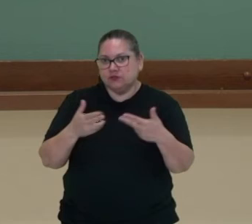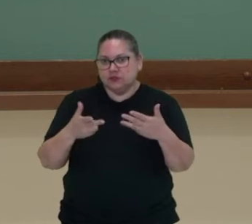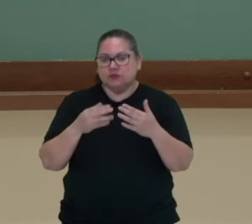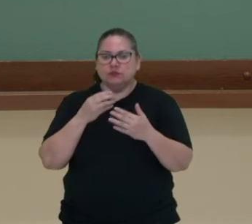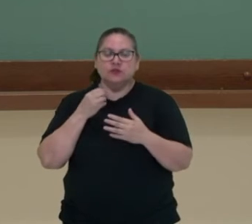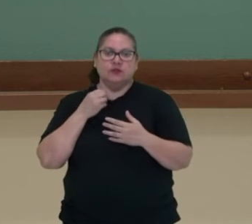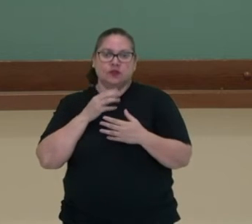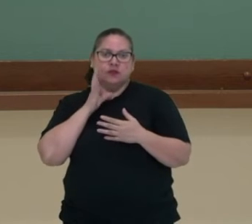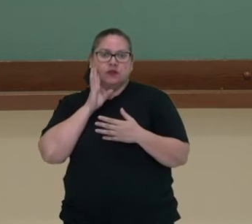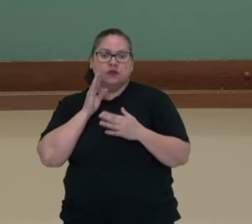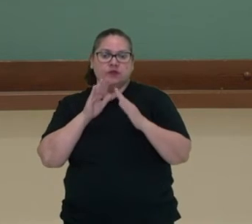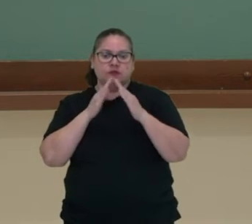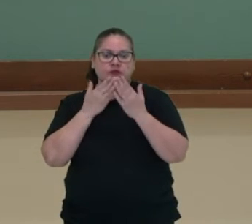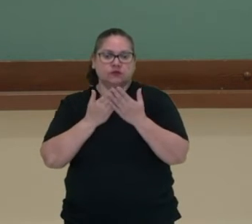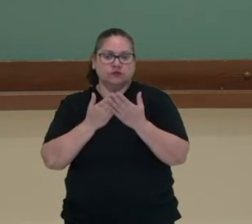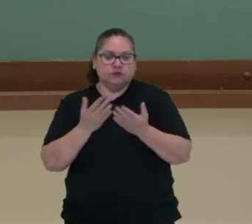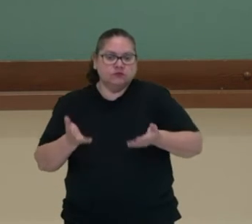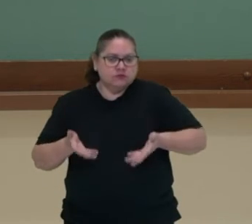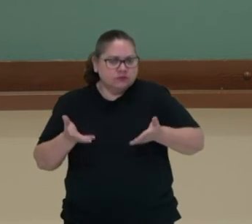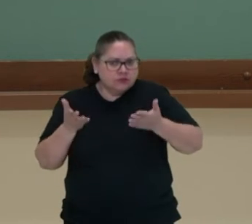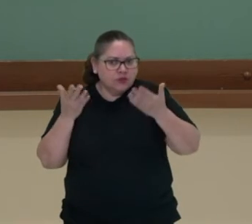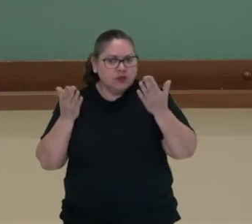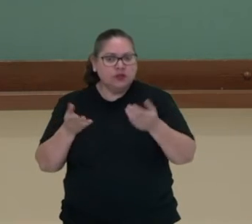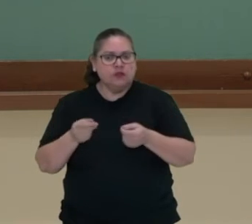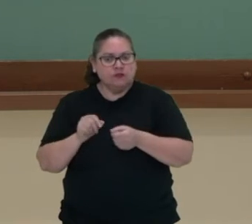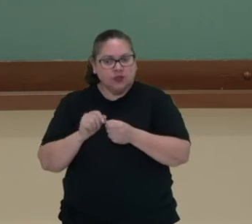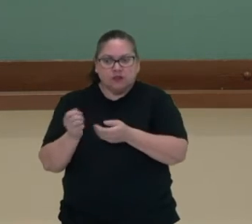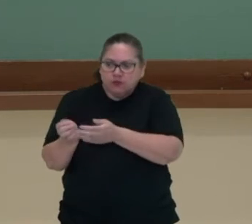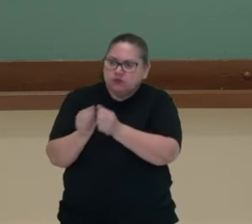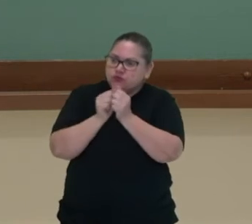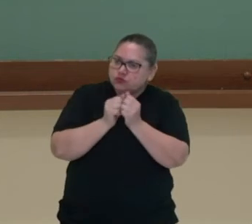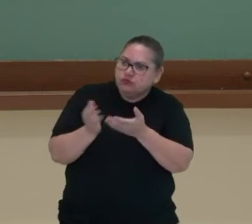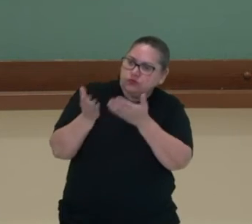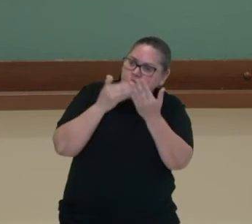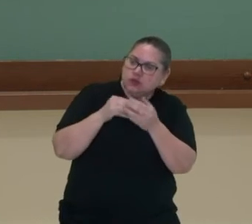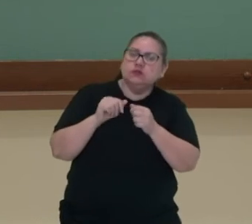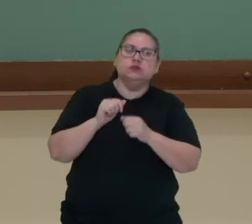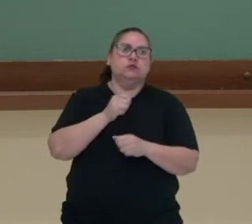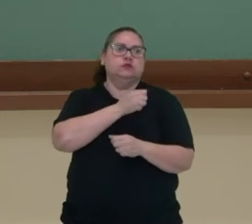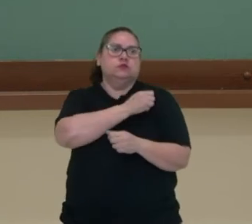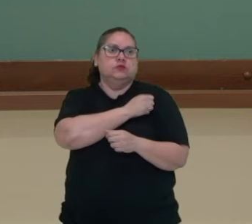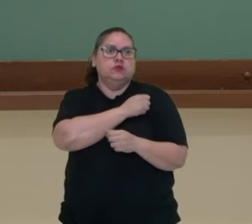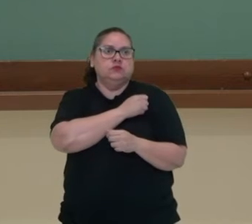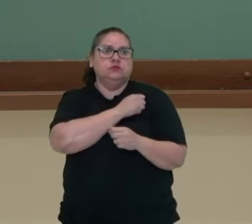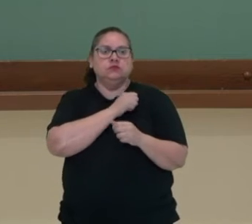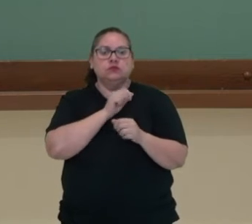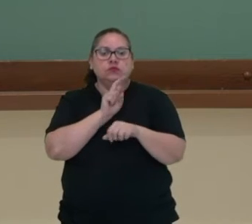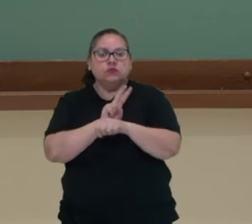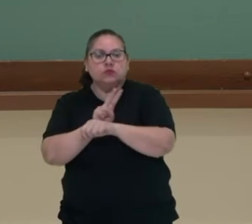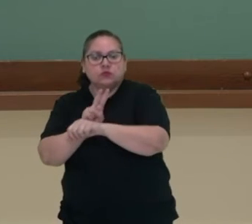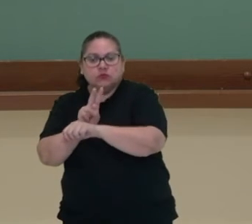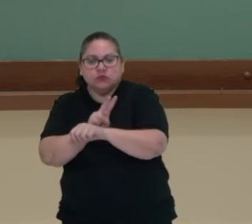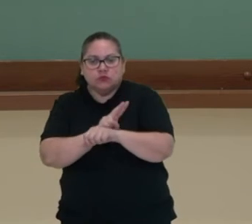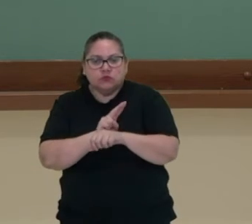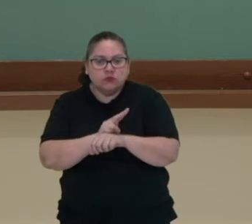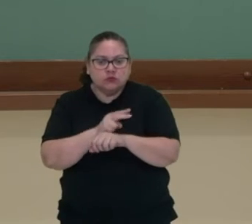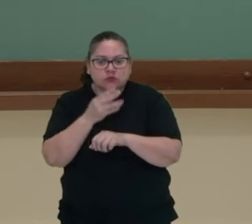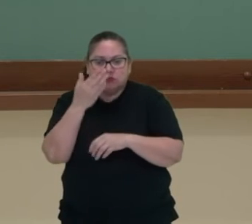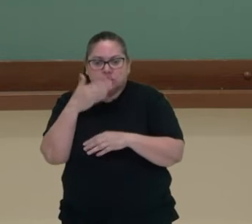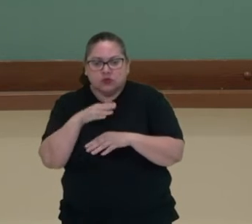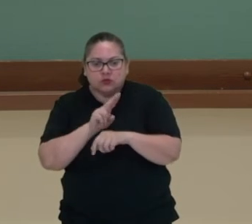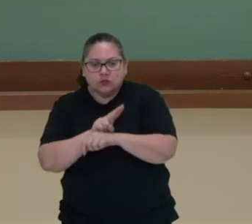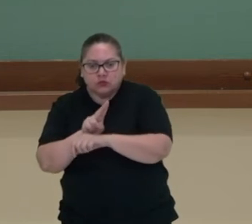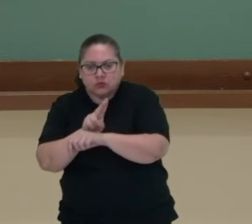Então, incentivar a participação desses alunos e alunas, né? Zelar pela